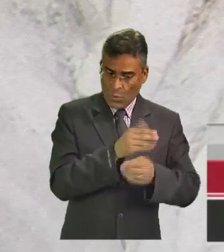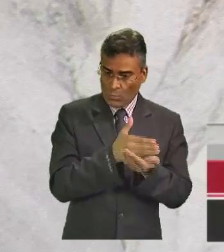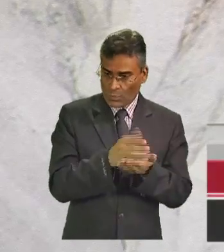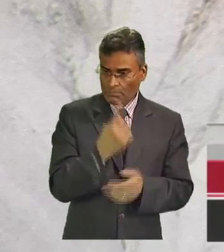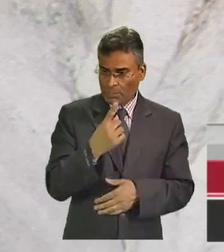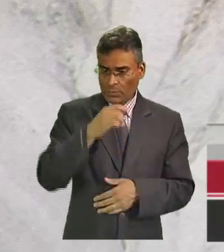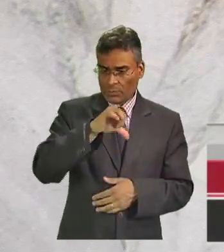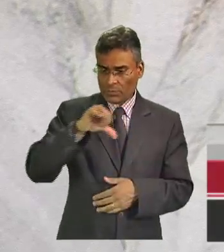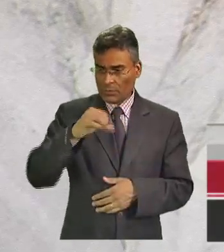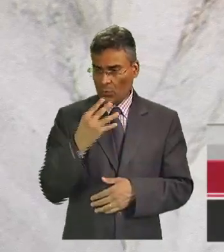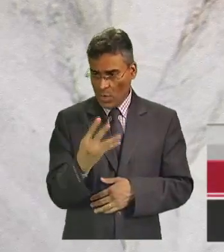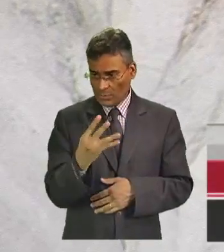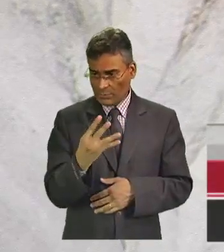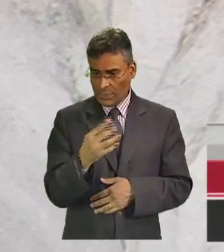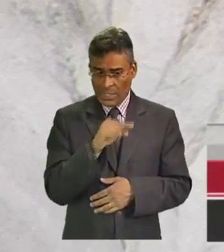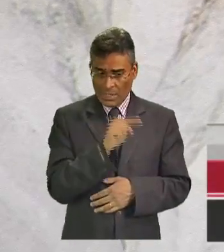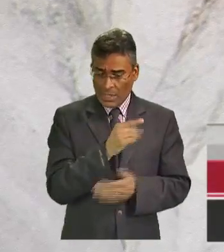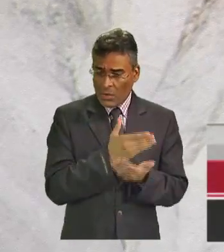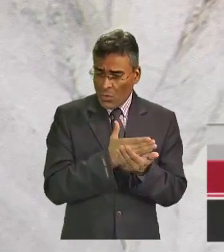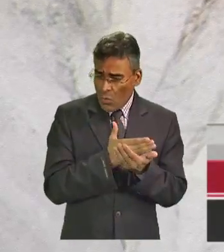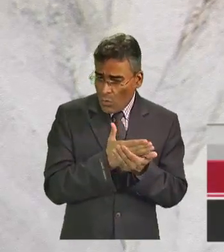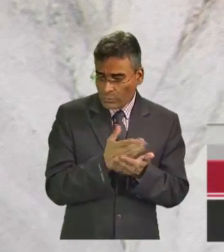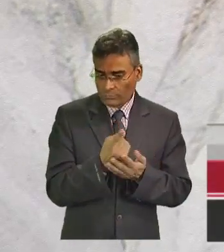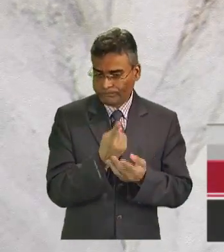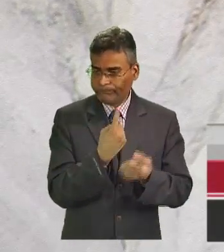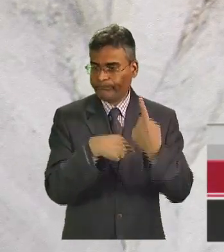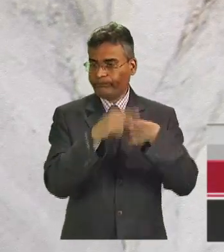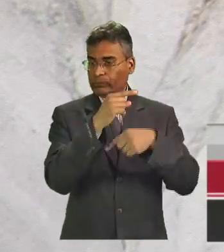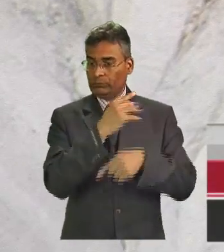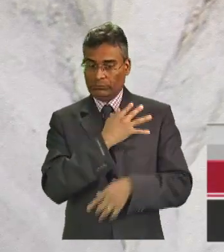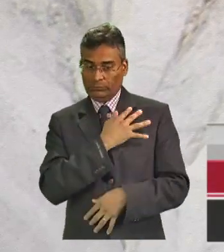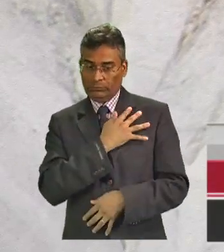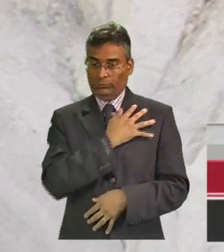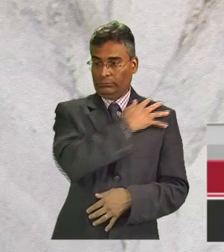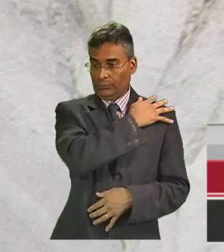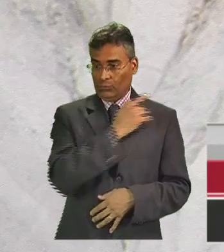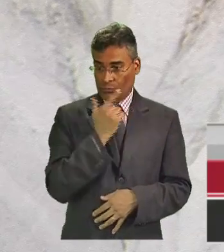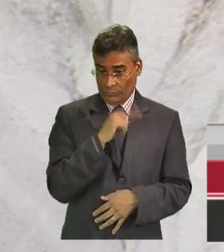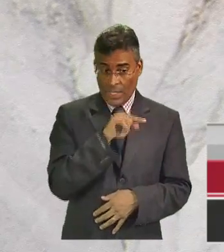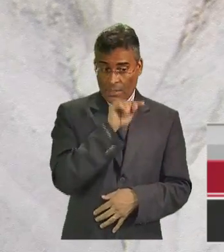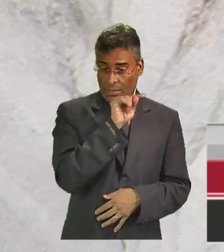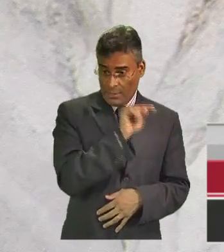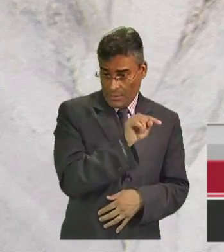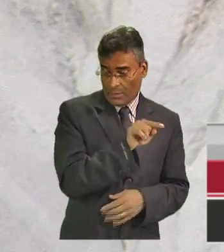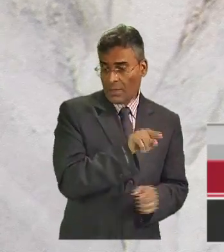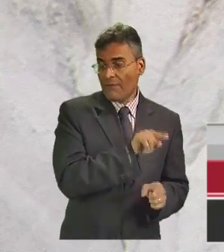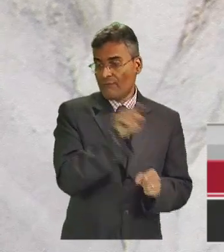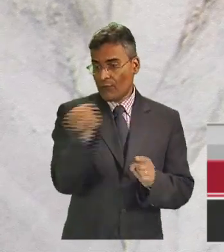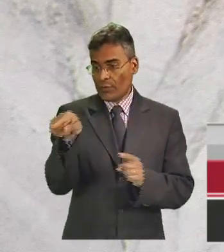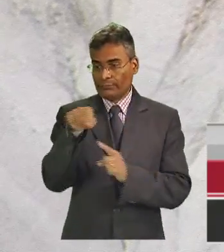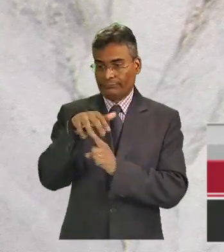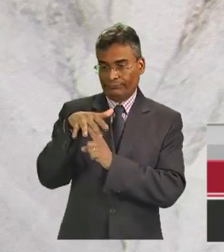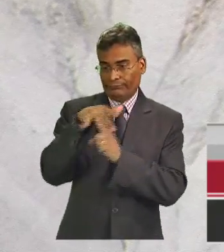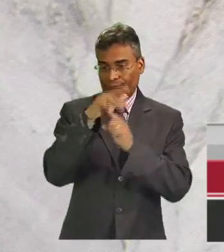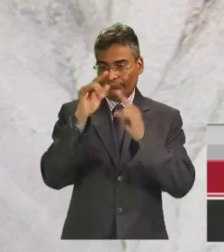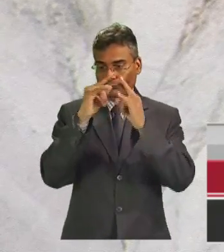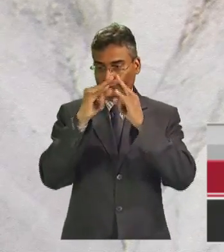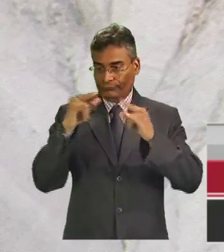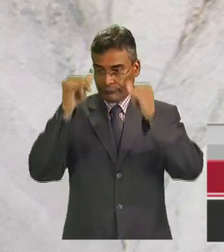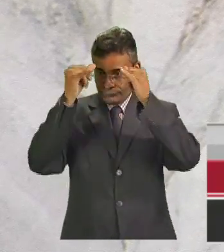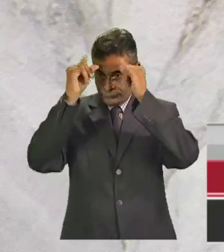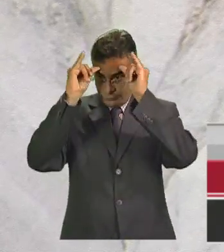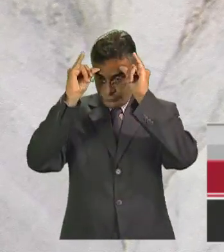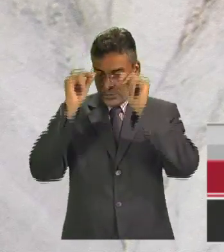1994, ele havia acabado de ser promovido a sargento. E ele estava numa chácara comemorando com a família essa